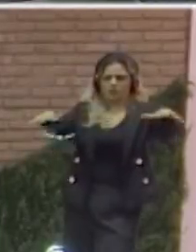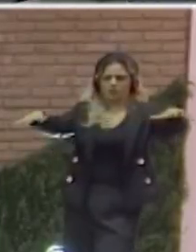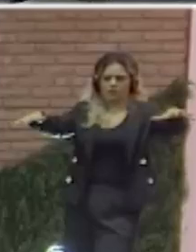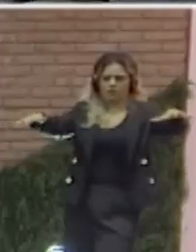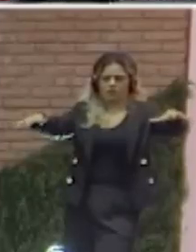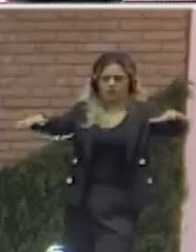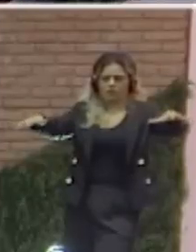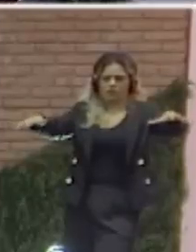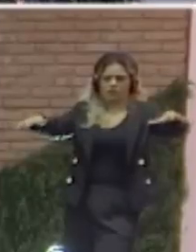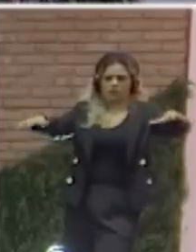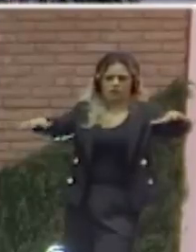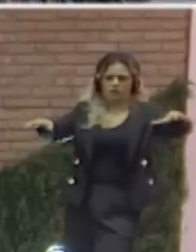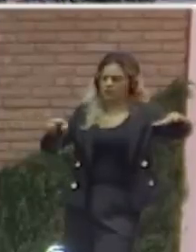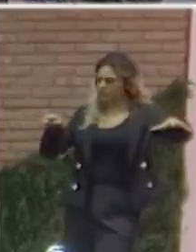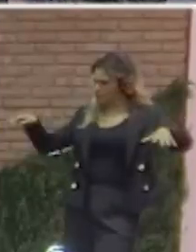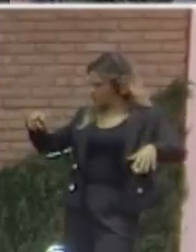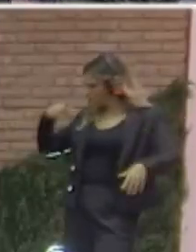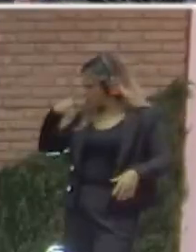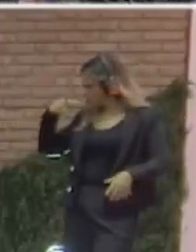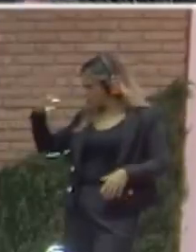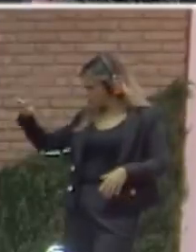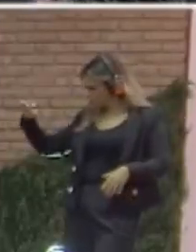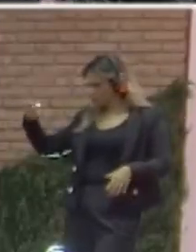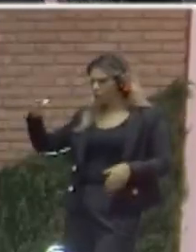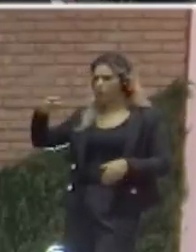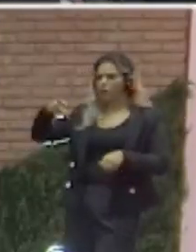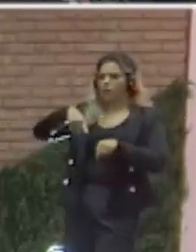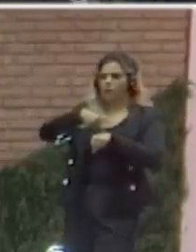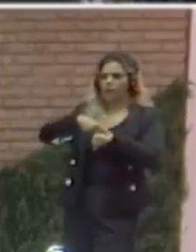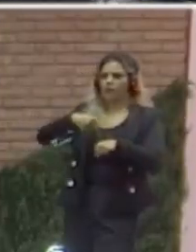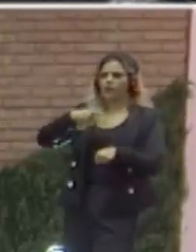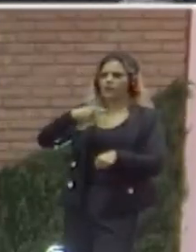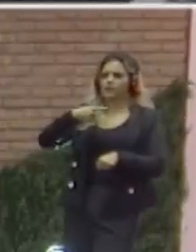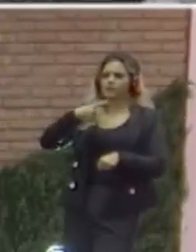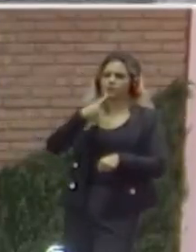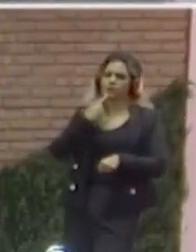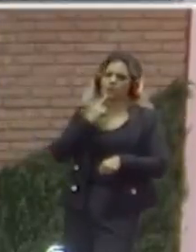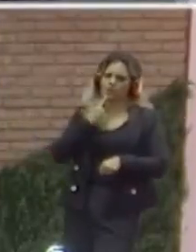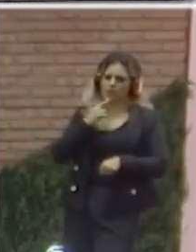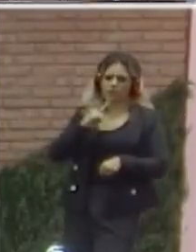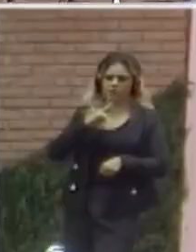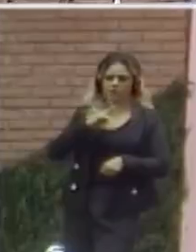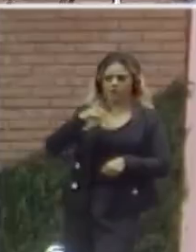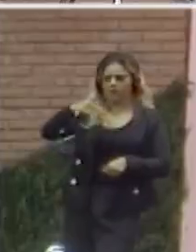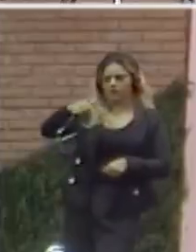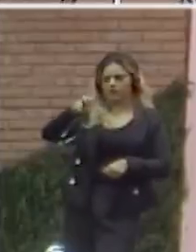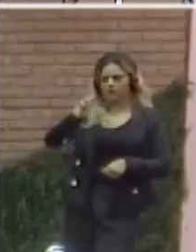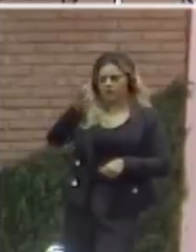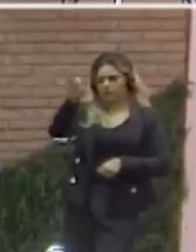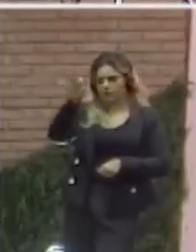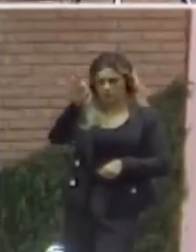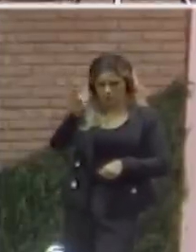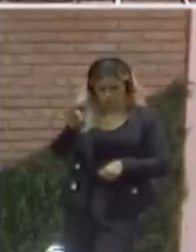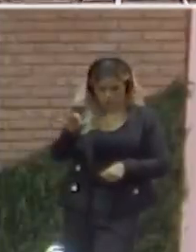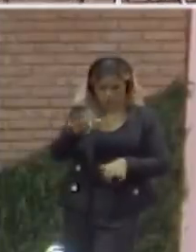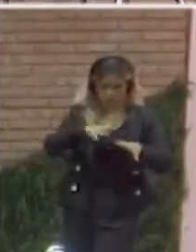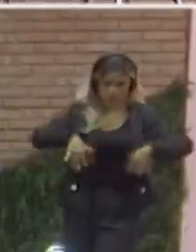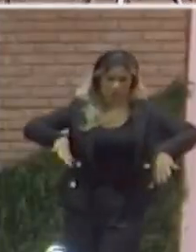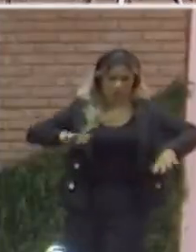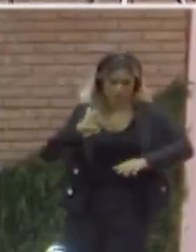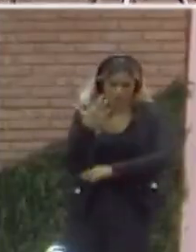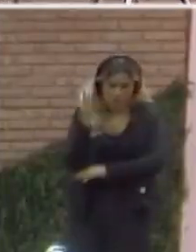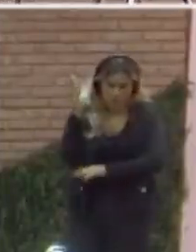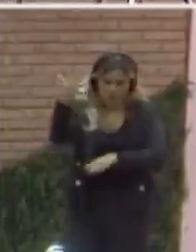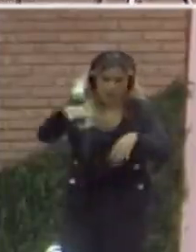território. O senhor mencionou que a Finlândia tem 75% da sua área territorial ocupada por florestas.